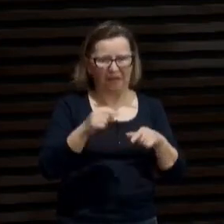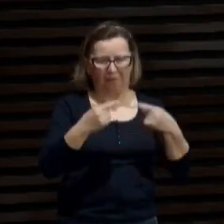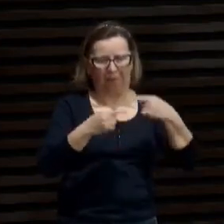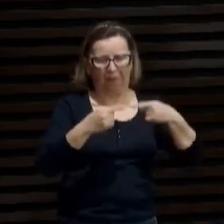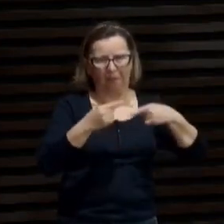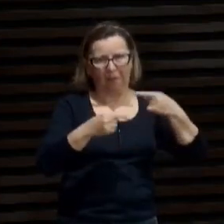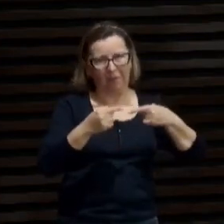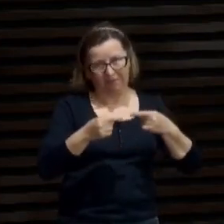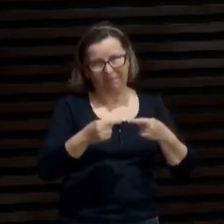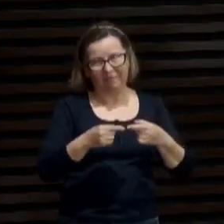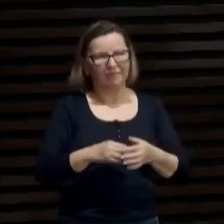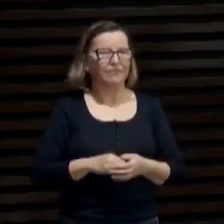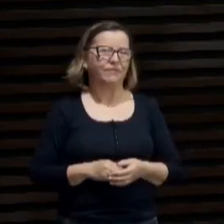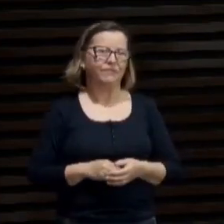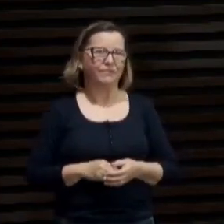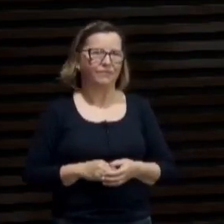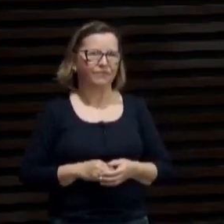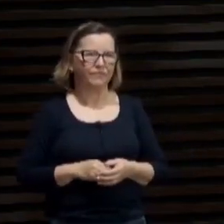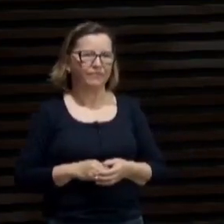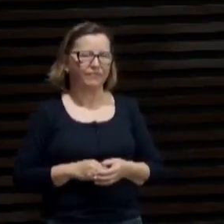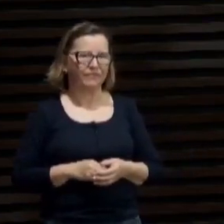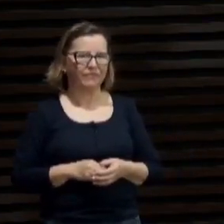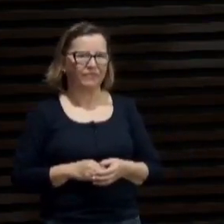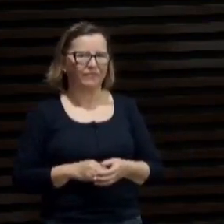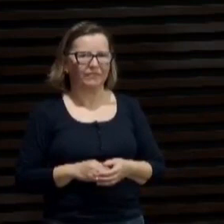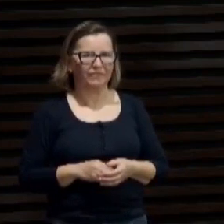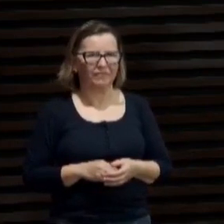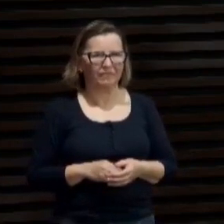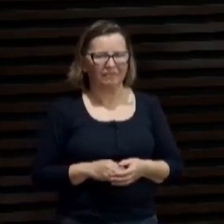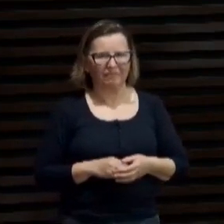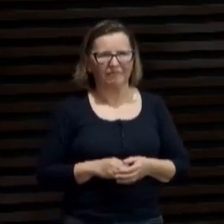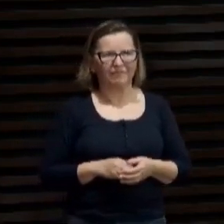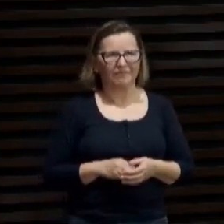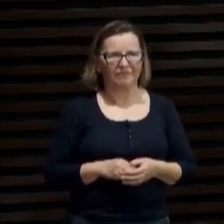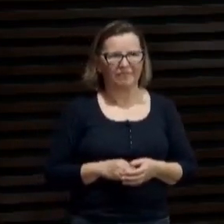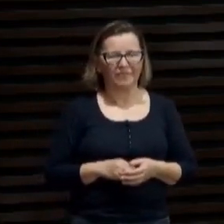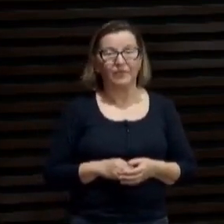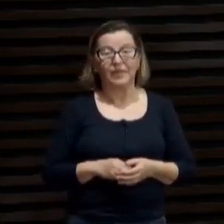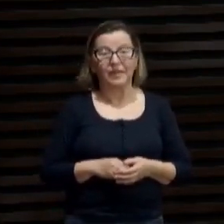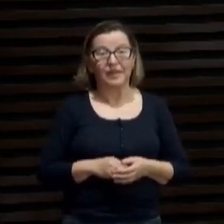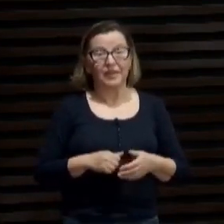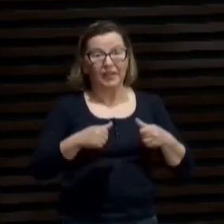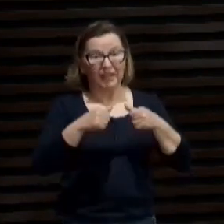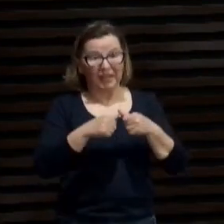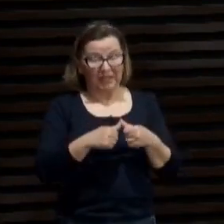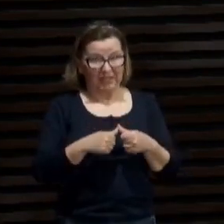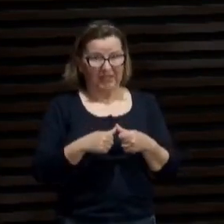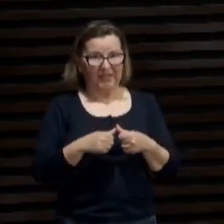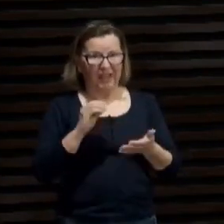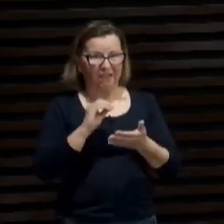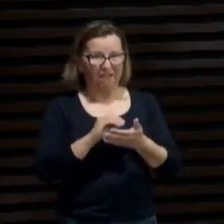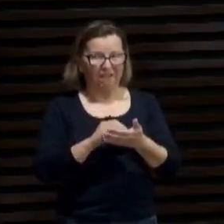estavam tretadas. Tinha uma zica ali no meio delas. E esse desentendimento, pelo fato das